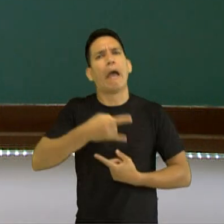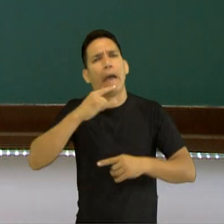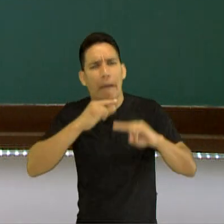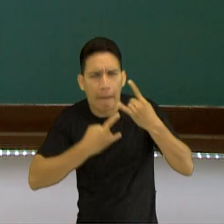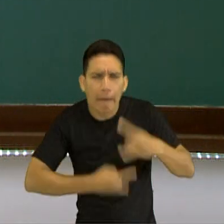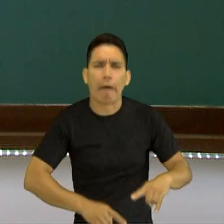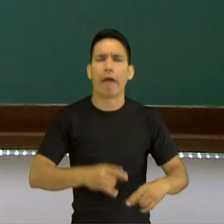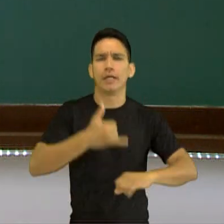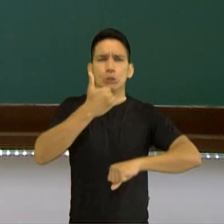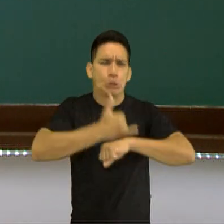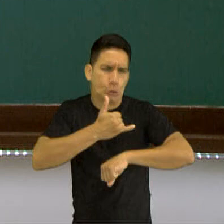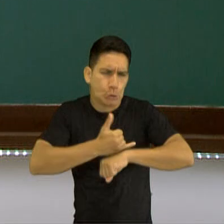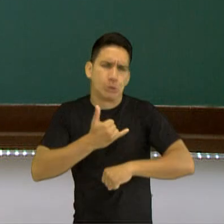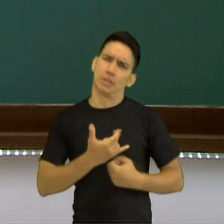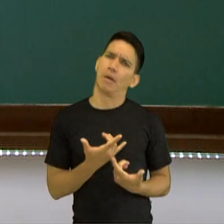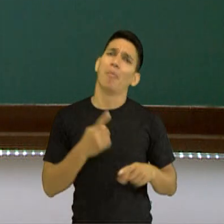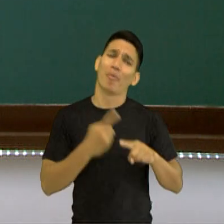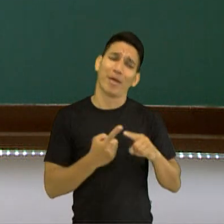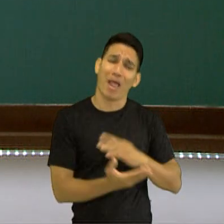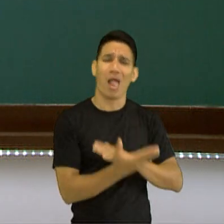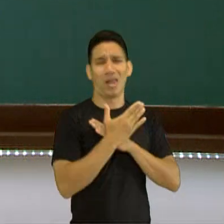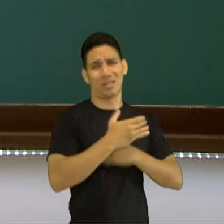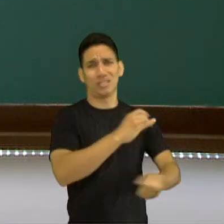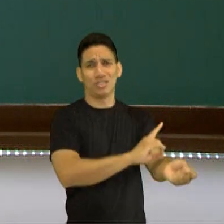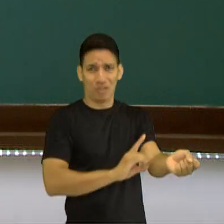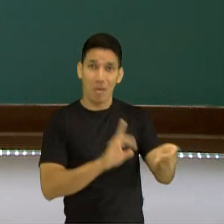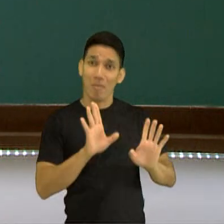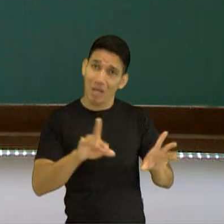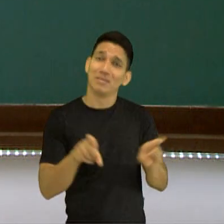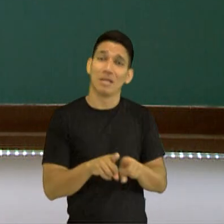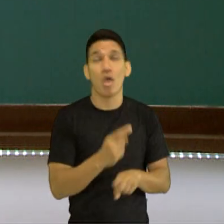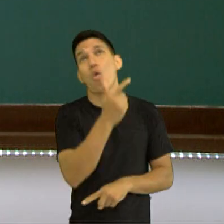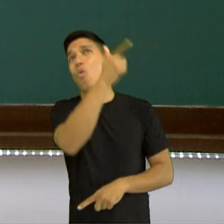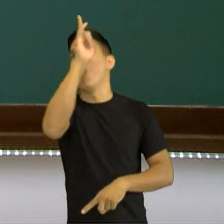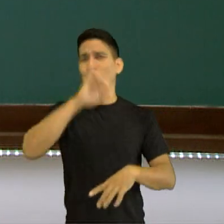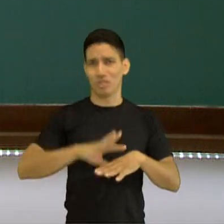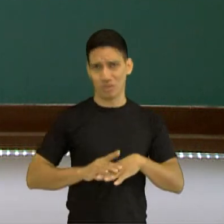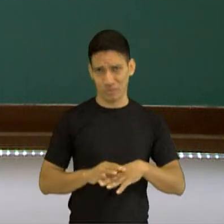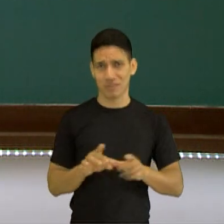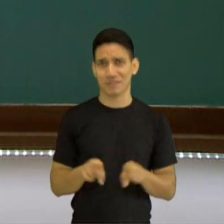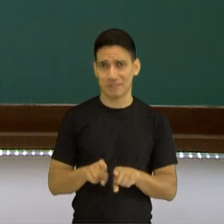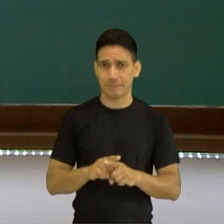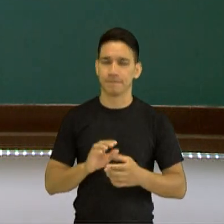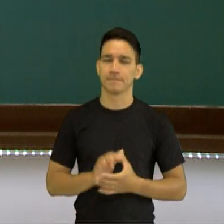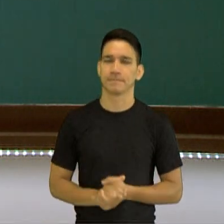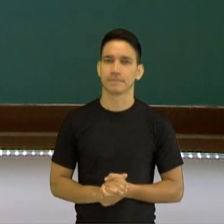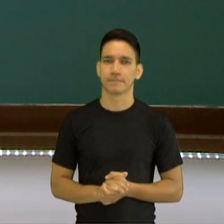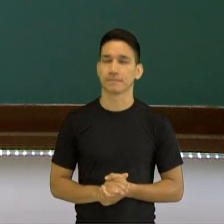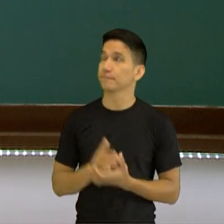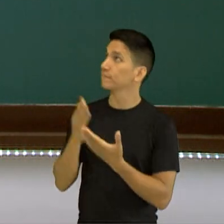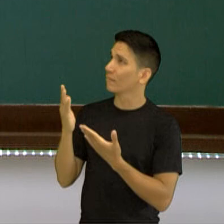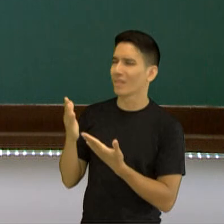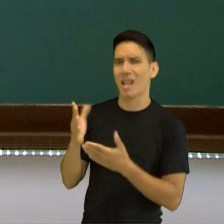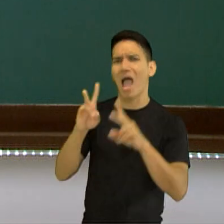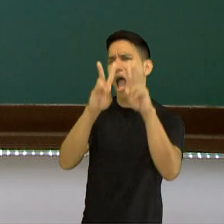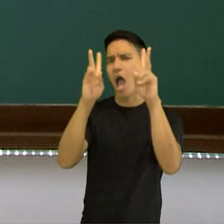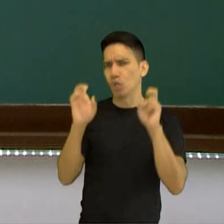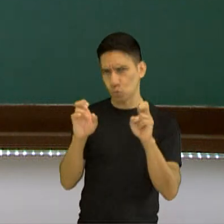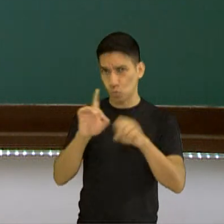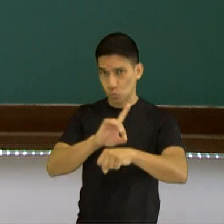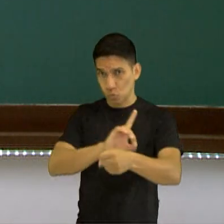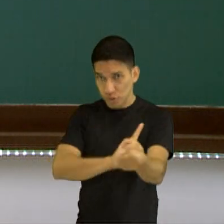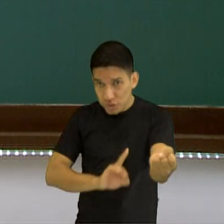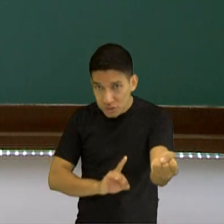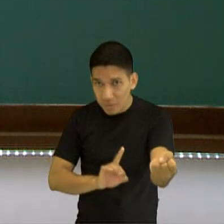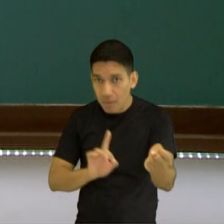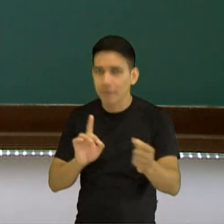isso contribui não só para a diabetes, mas para outras doenças também. E sobre o diabetes, temos aqui um quiz.